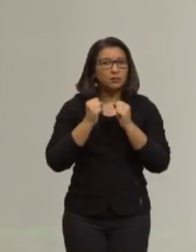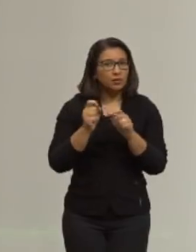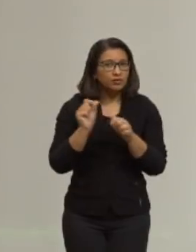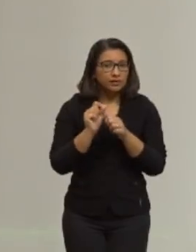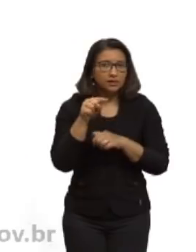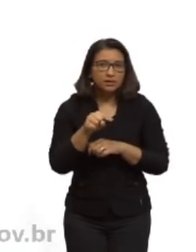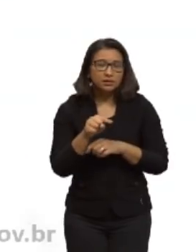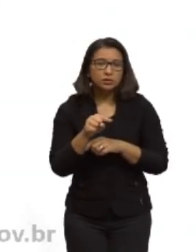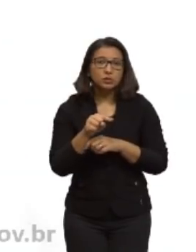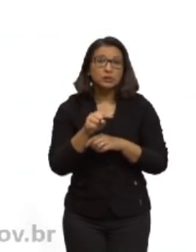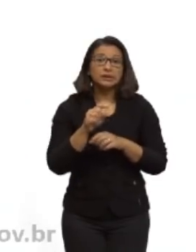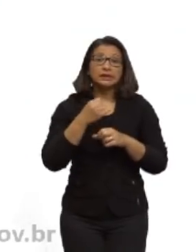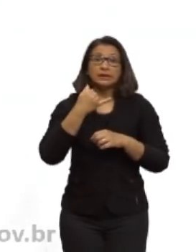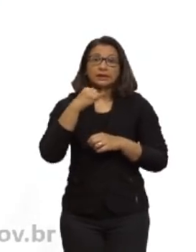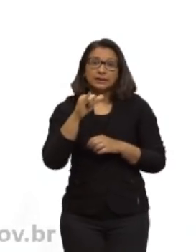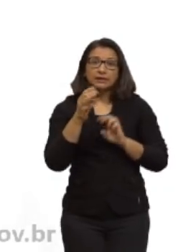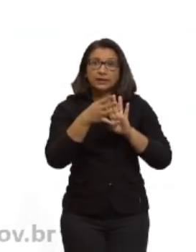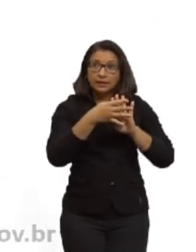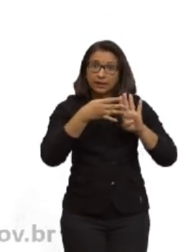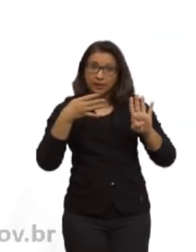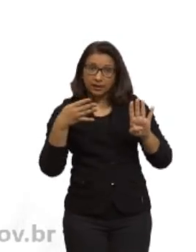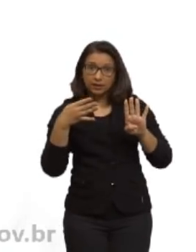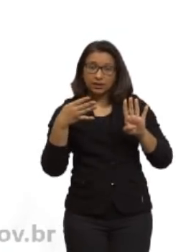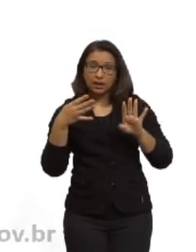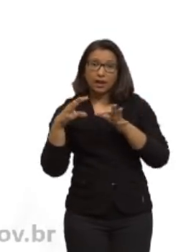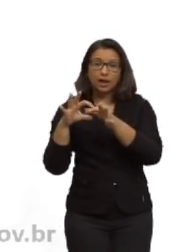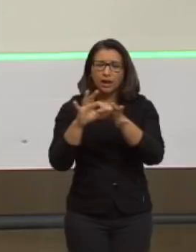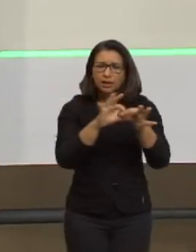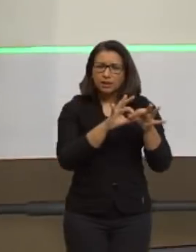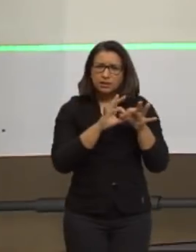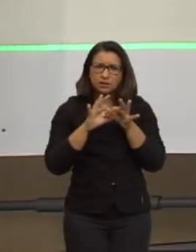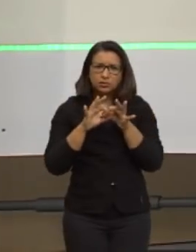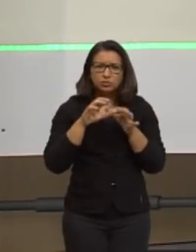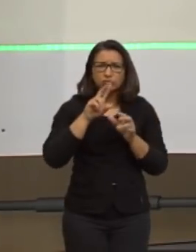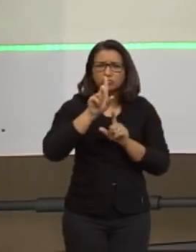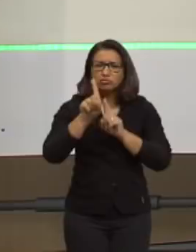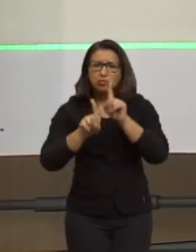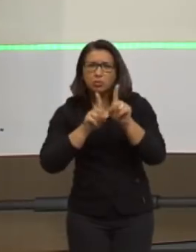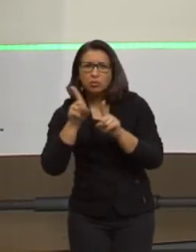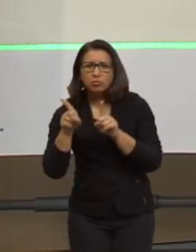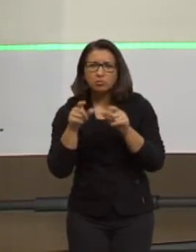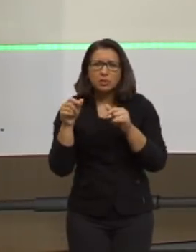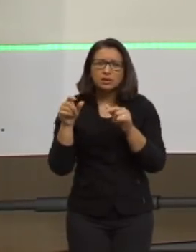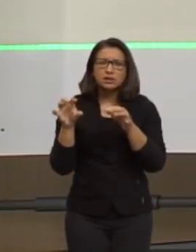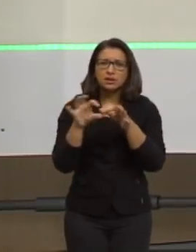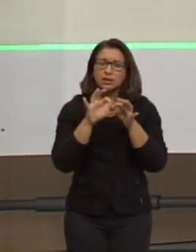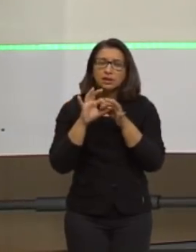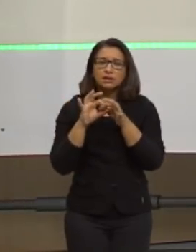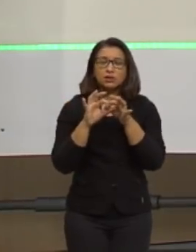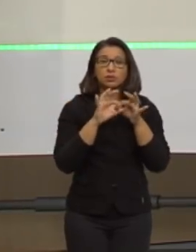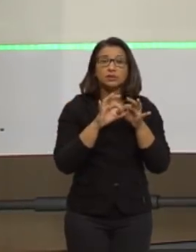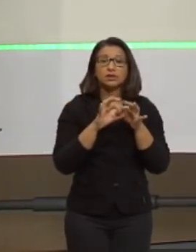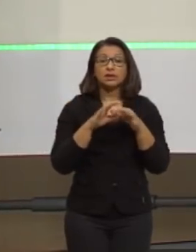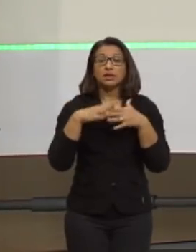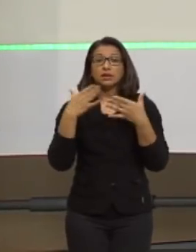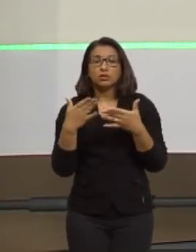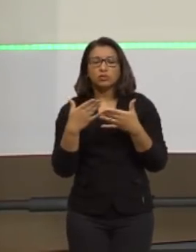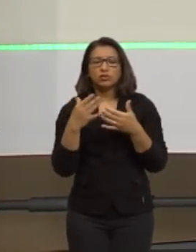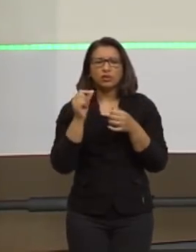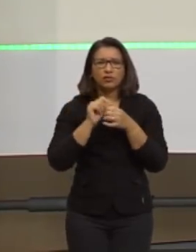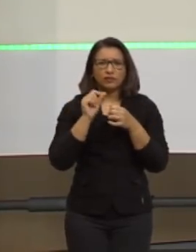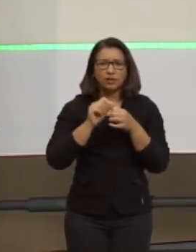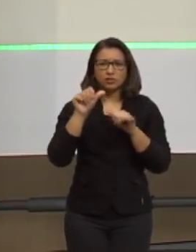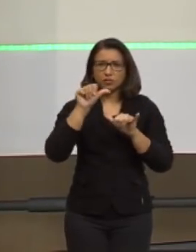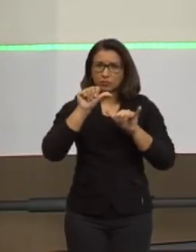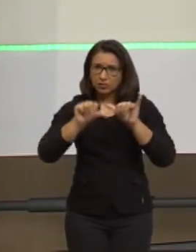você fez você tabelou a energia de ligação de algumas ligações então quando eu faço uma reação química